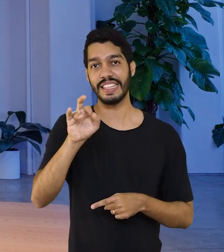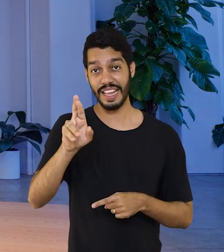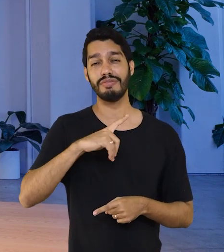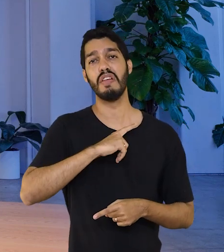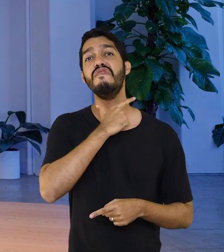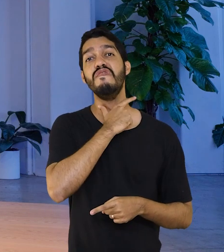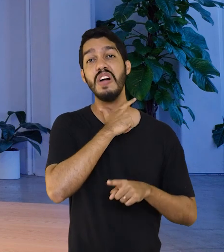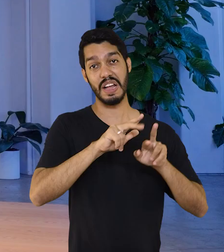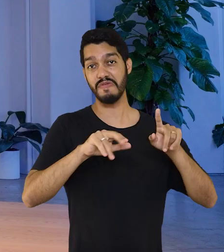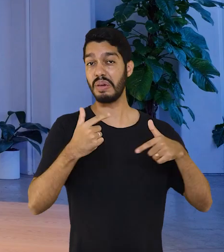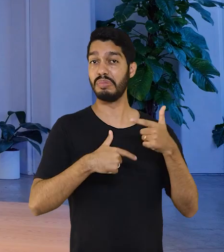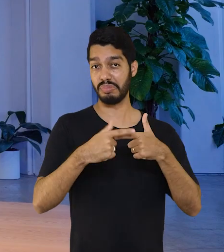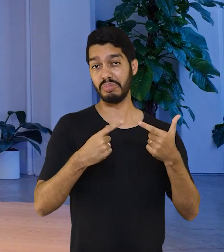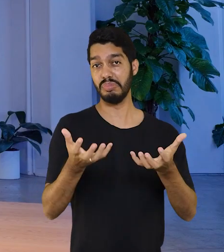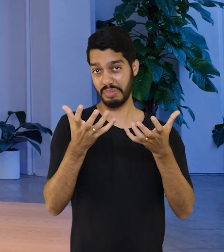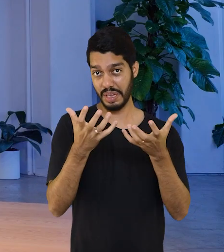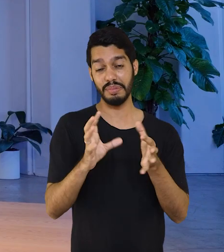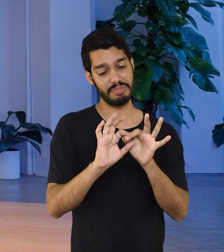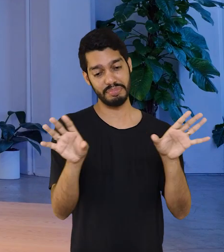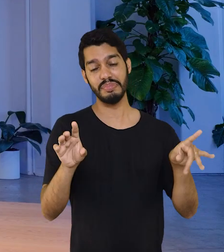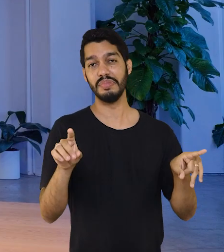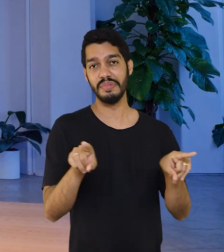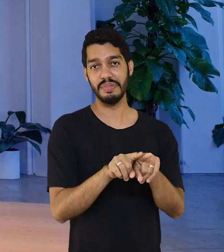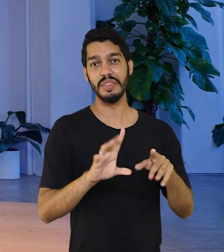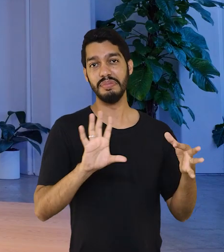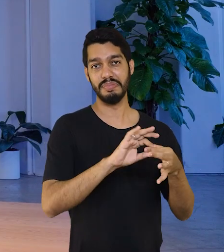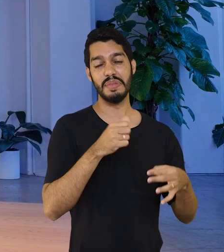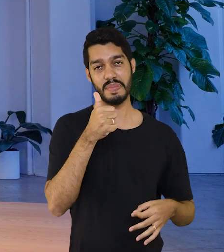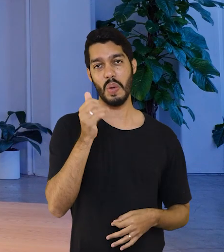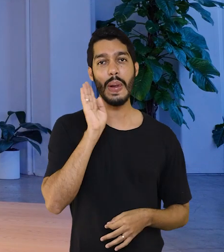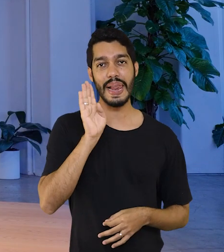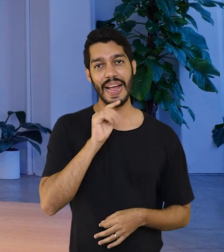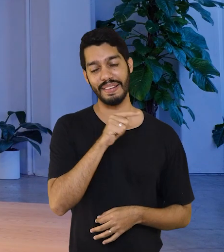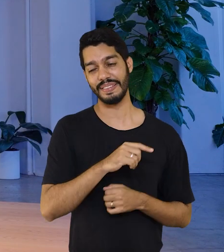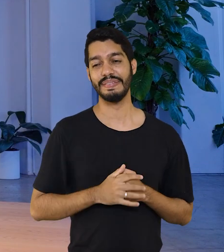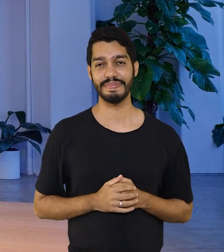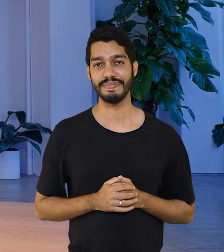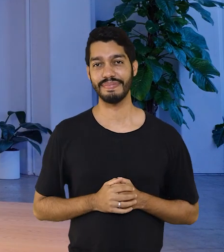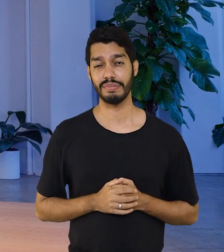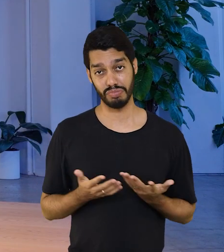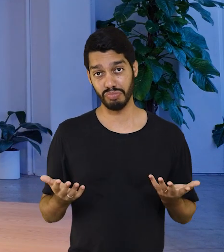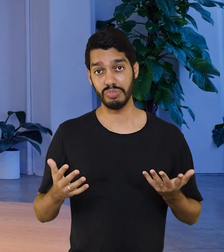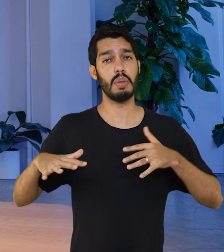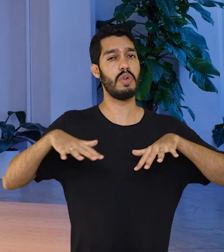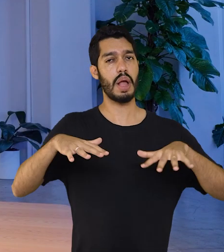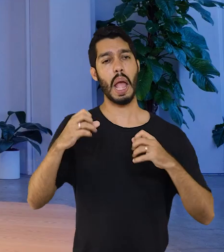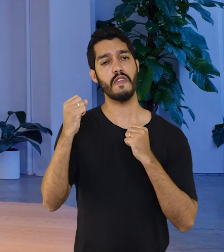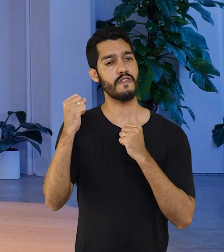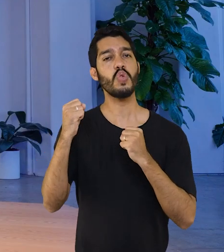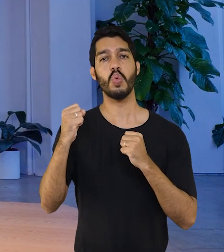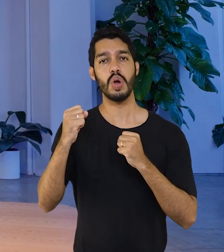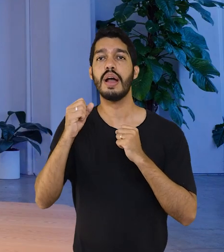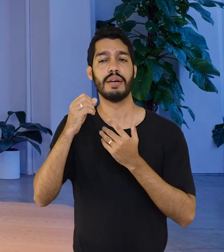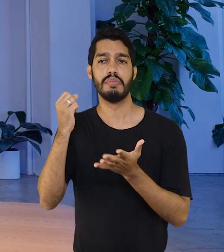quem quiser trabalhar na Winnie depois é só falar com o Jean, falar com o Eric aqui. Tá cheio de vaga aberta lá. Entendeu? Entra lá no site e é real. Temos umas vagas